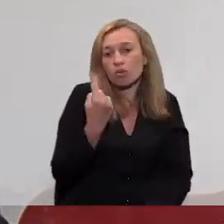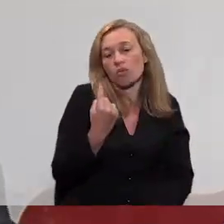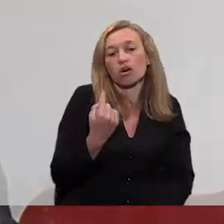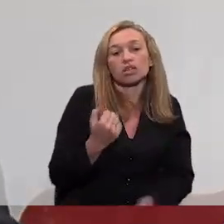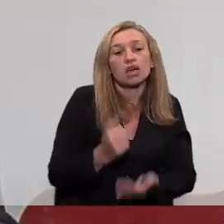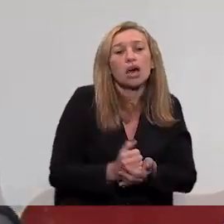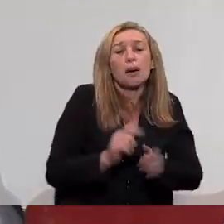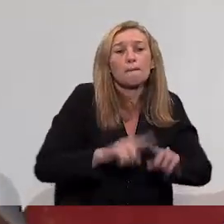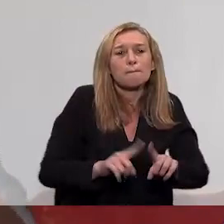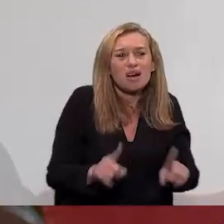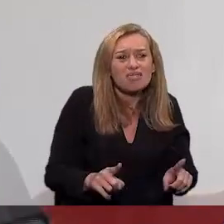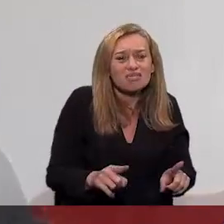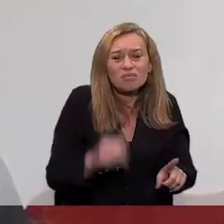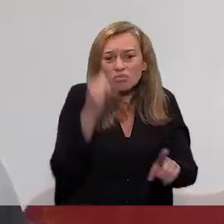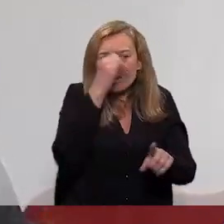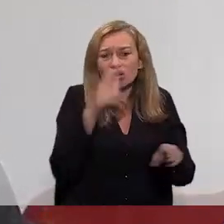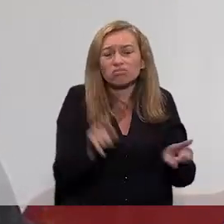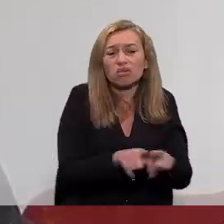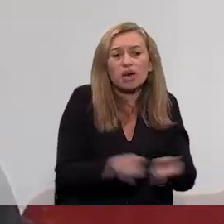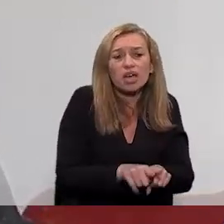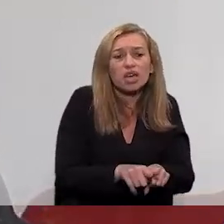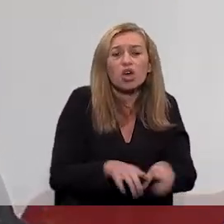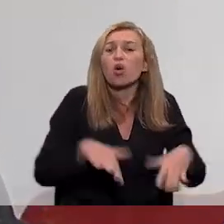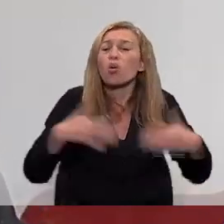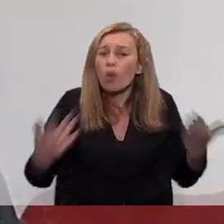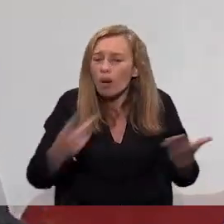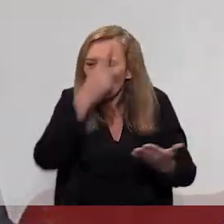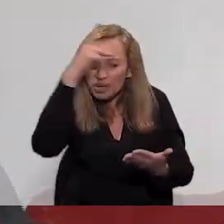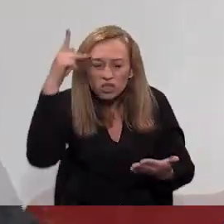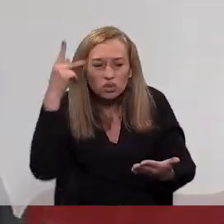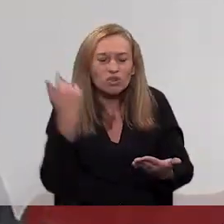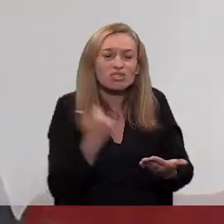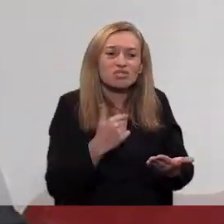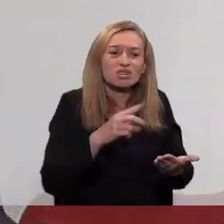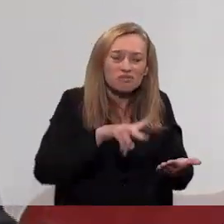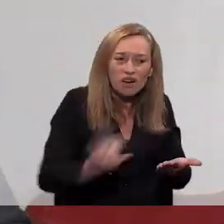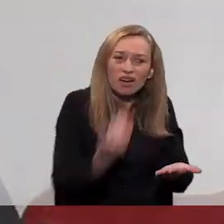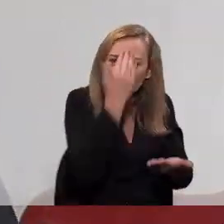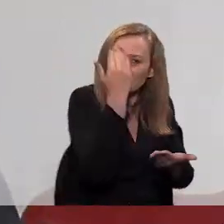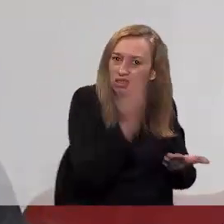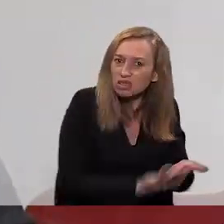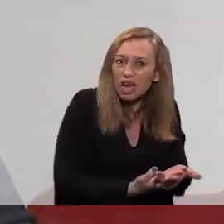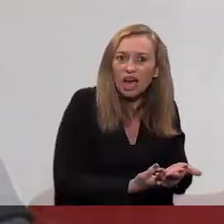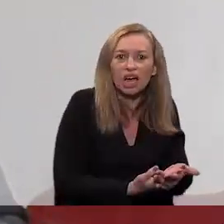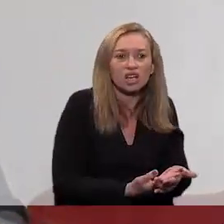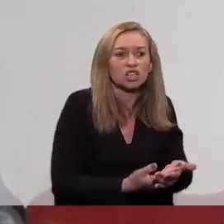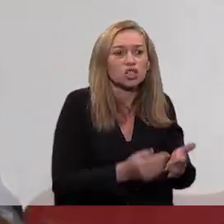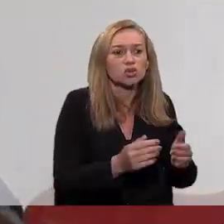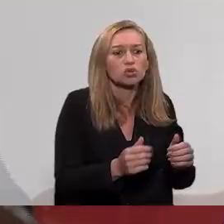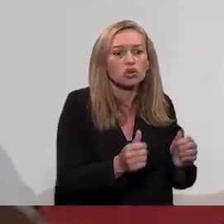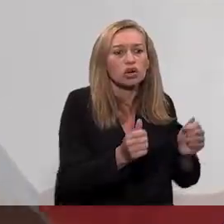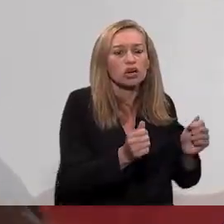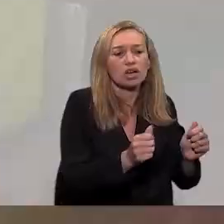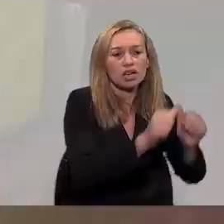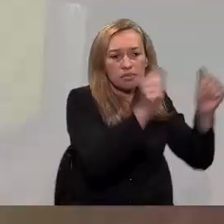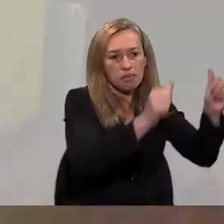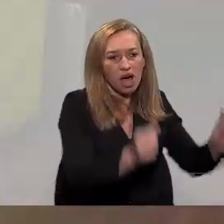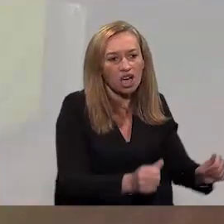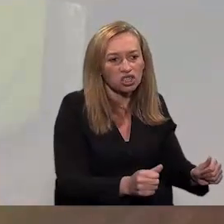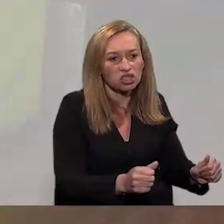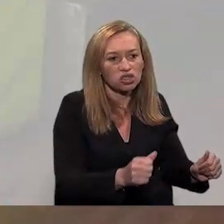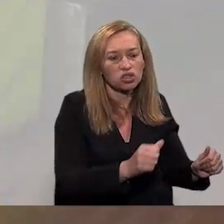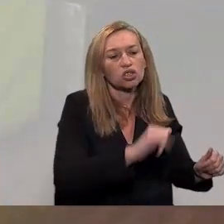ou uma morte. Mas é balela também, porque qual é o indivíduo que vai ficar acreditando numa escultura do